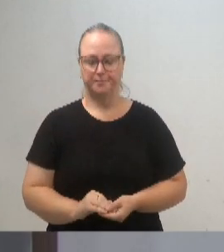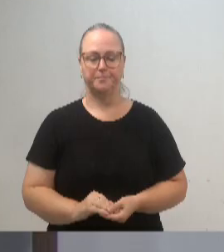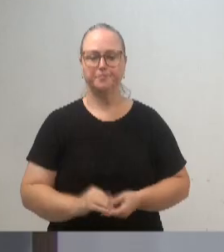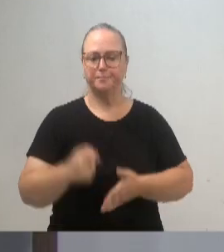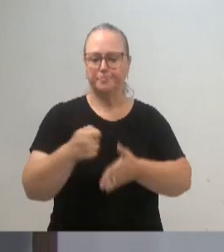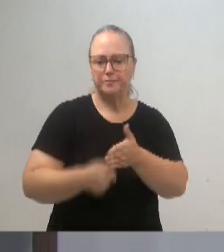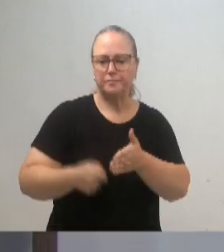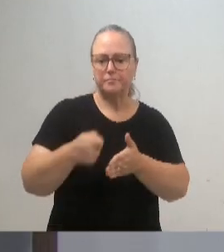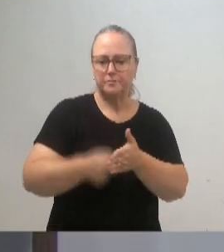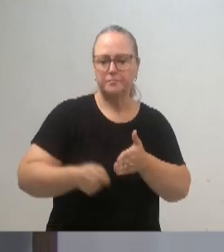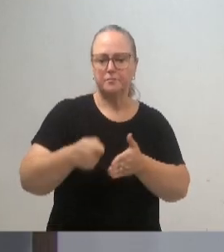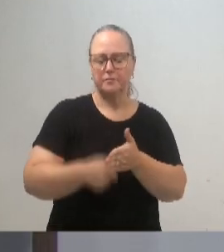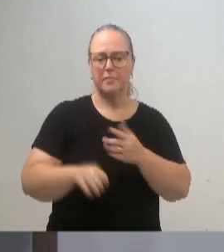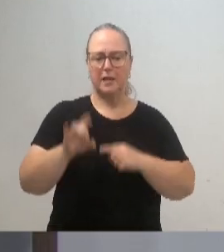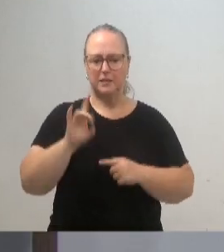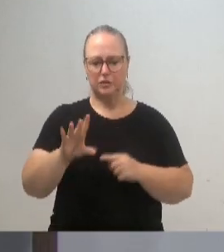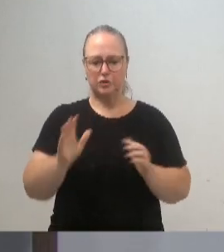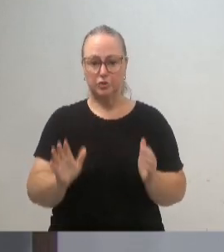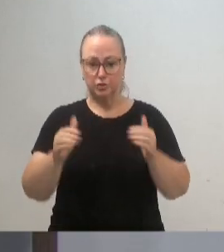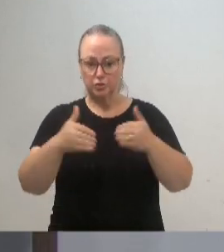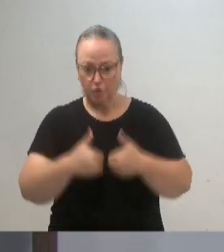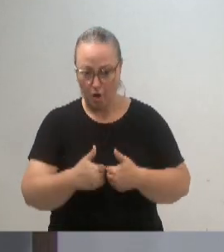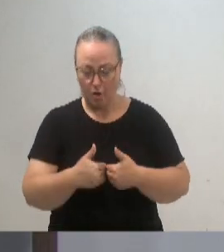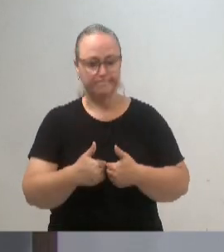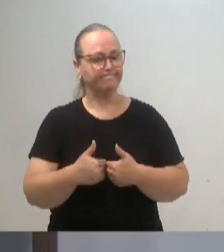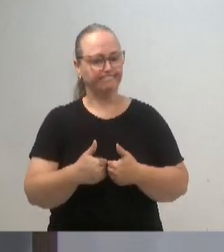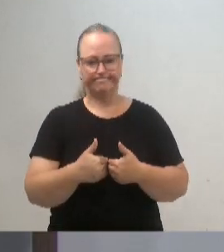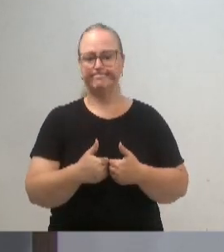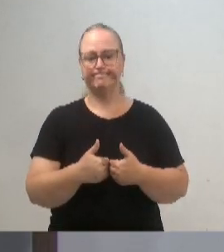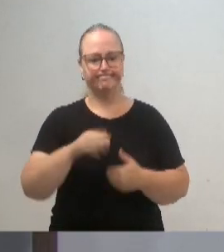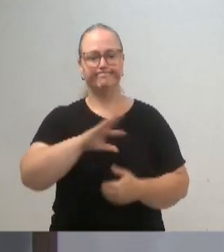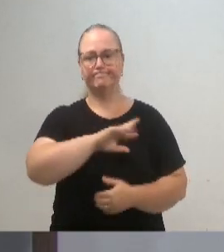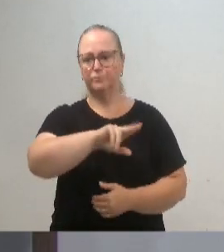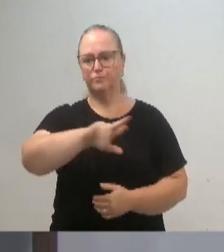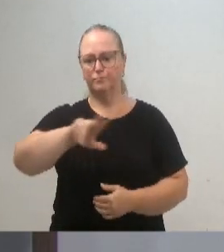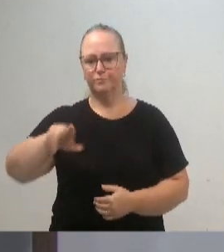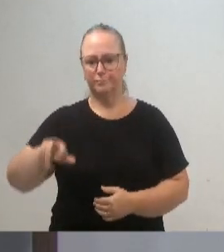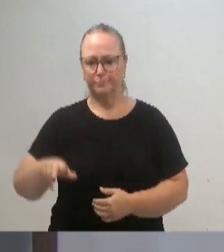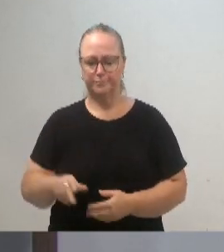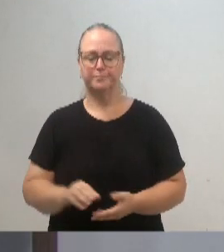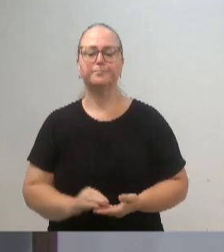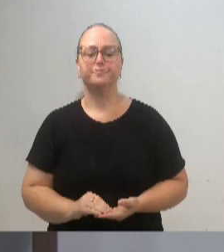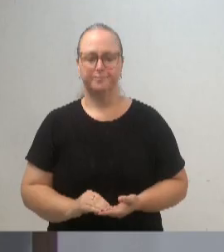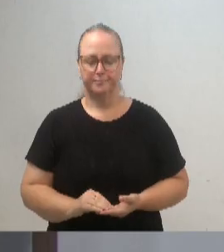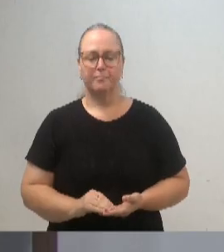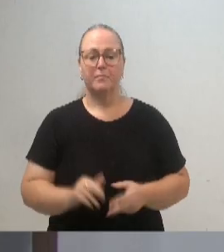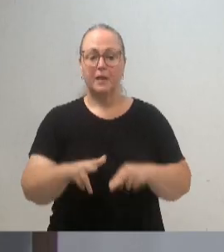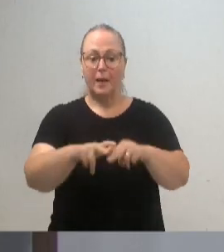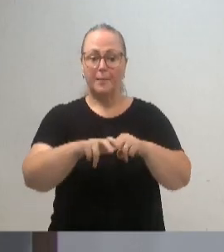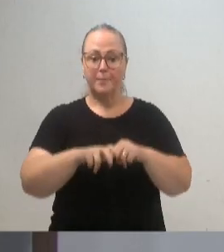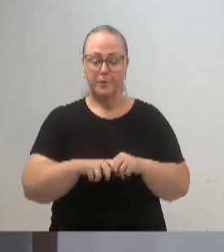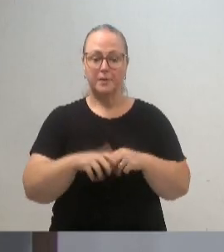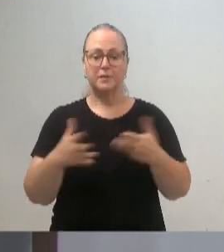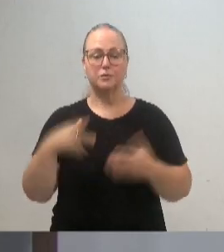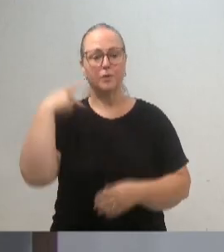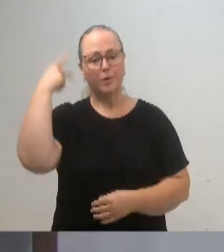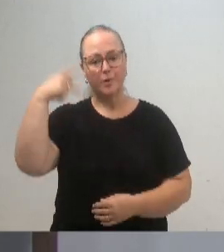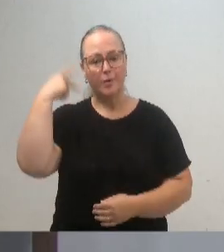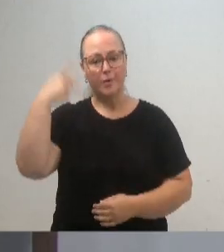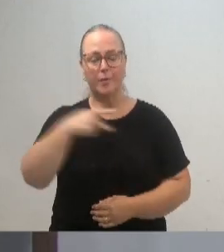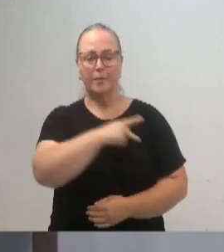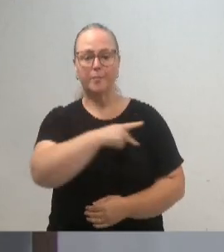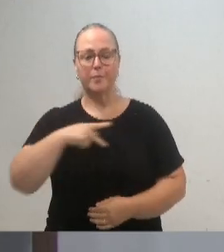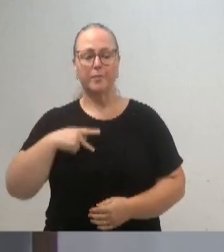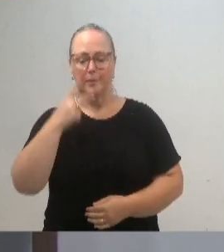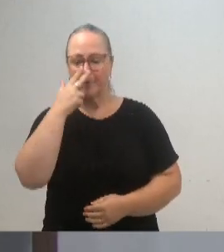não é só pelo autismo. Então, diante desse crescente número, as políticas públicas da educação e da saúde não acompanham a